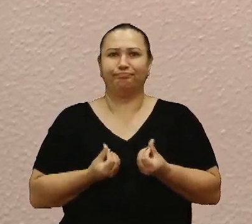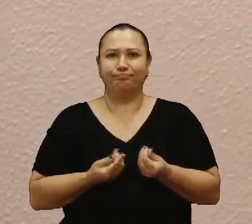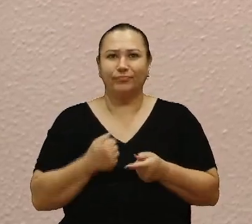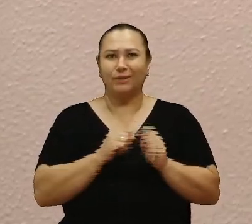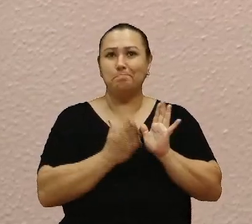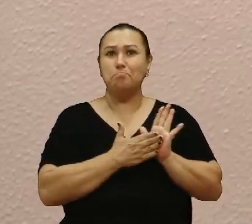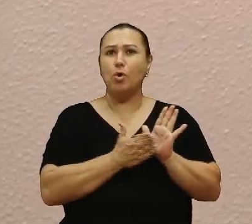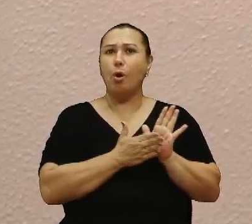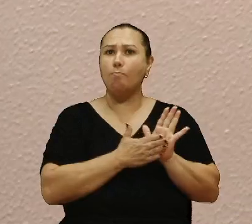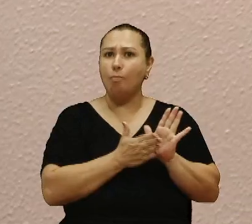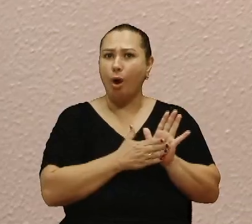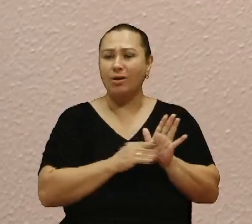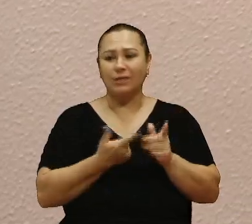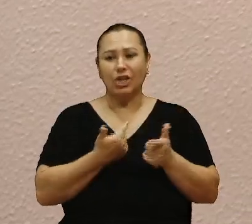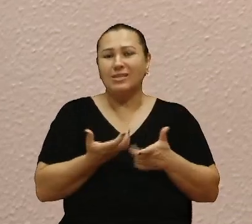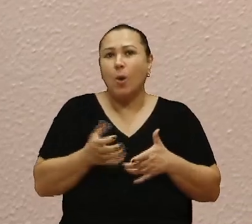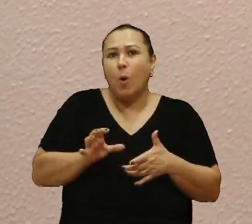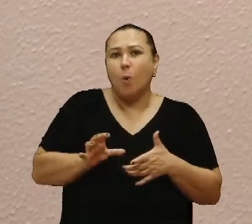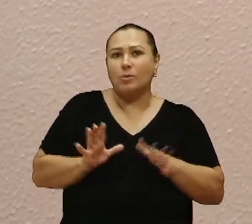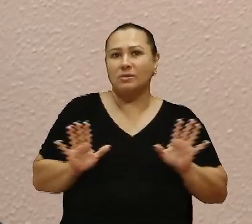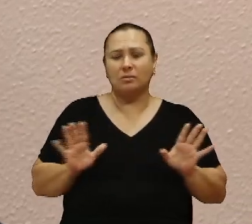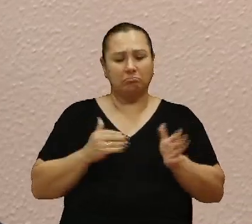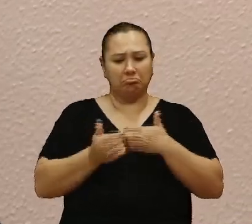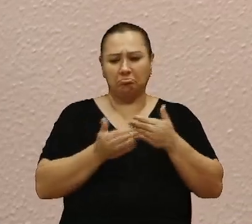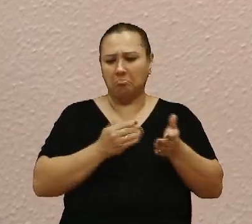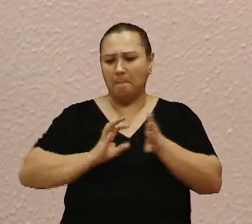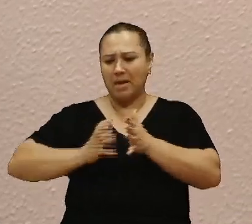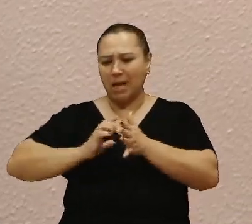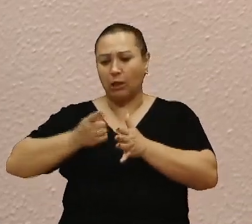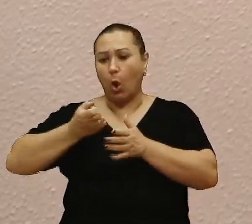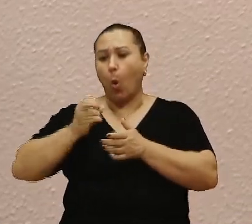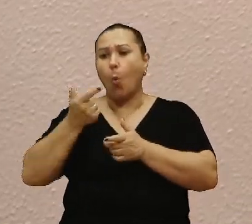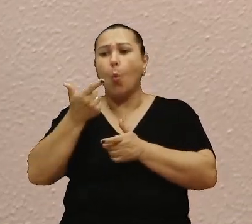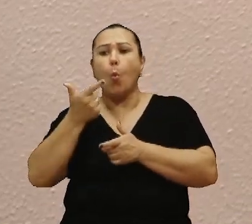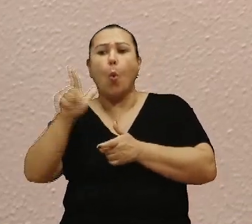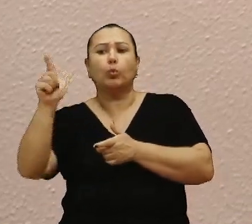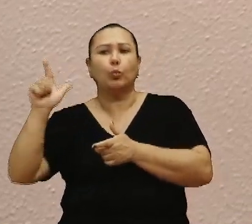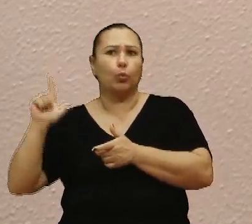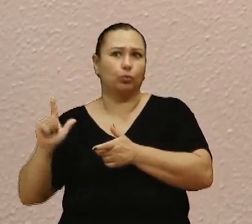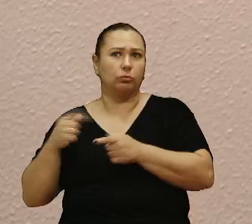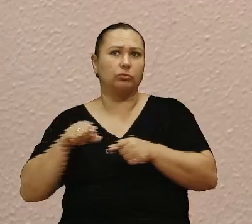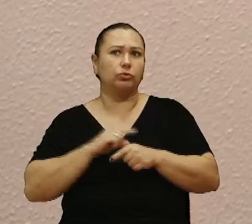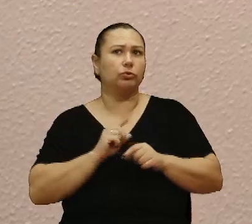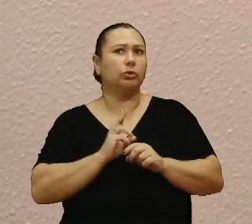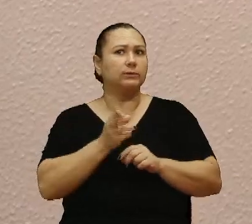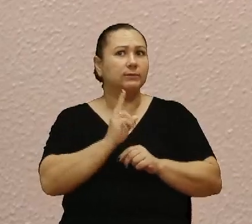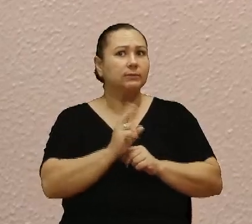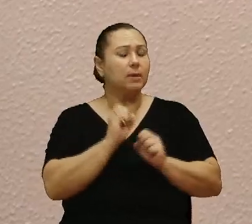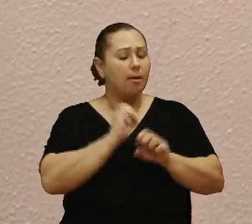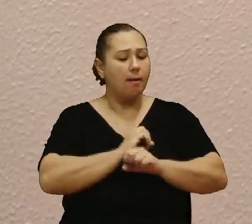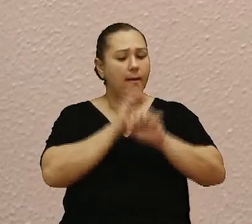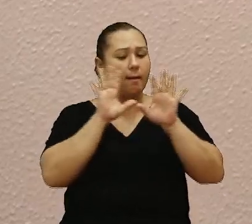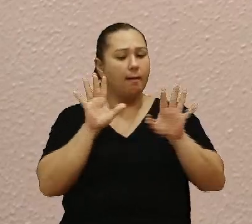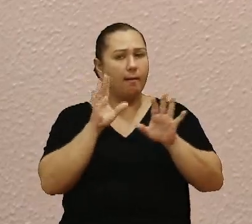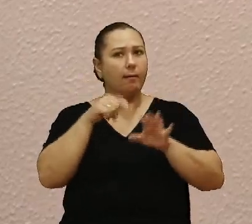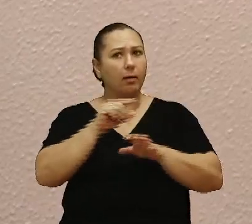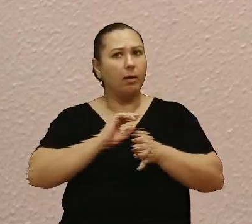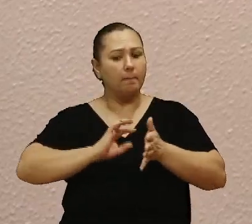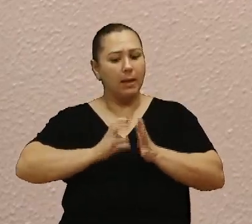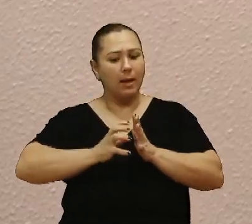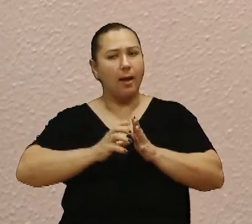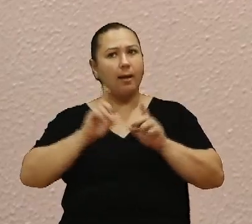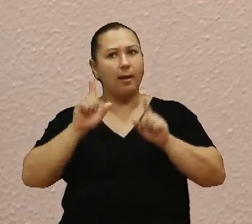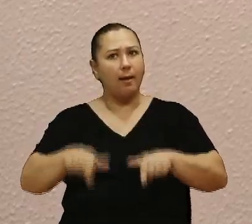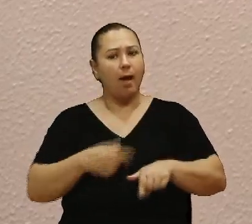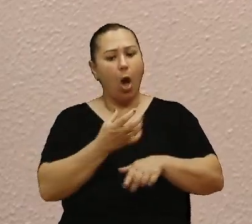propomos coisa enquanto oposição, independente se é a nossa bancada ou qualquer outra bancada. Mas nós sempre deixamos nítido que a nossa bancada é uma bancada